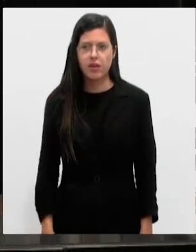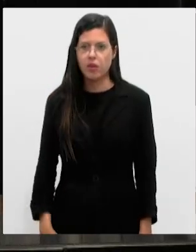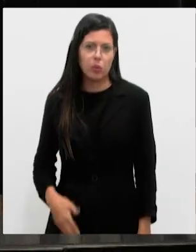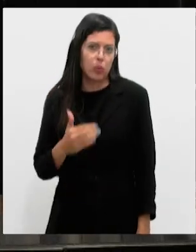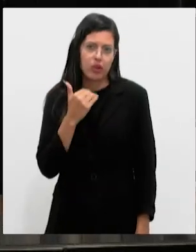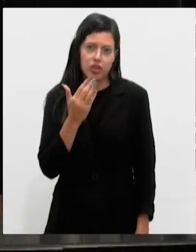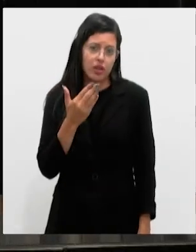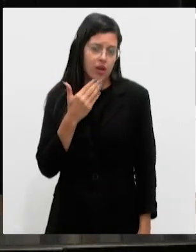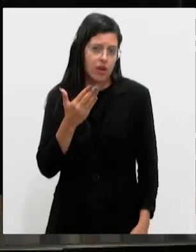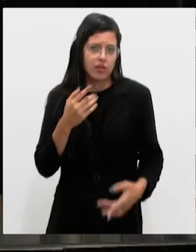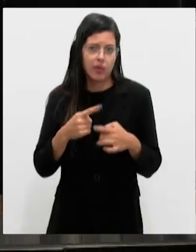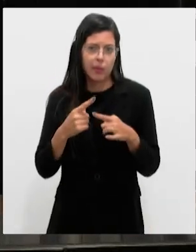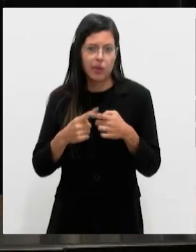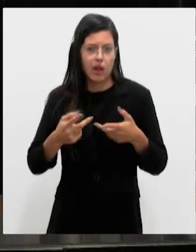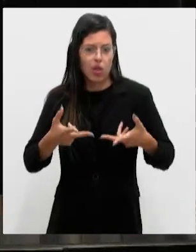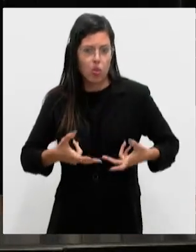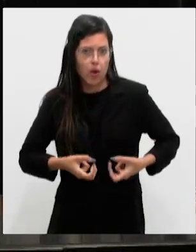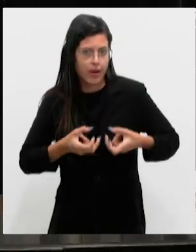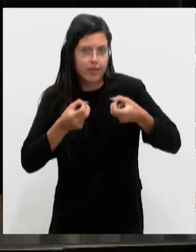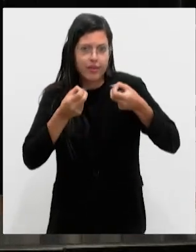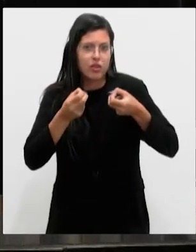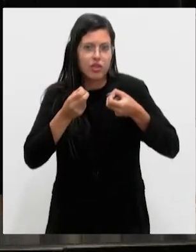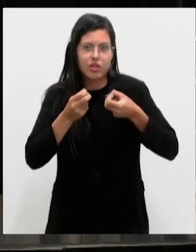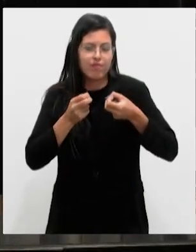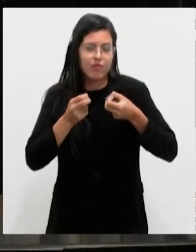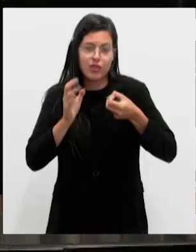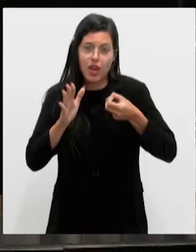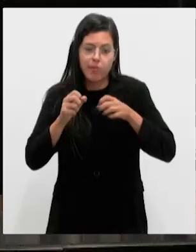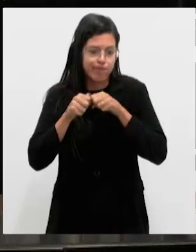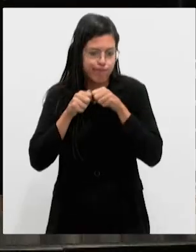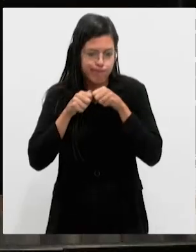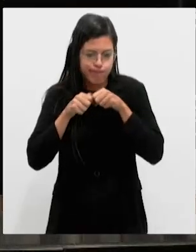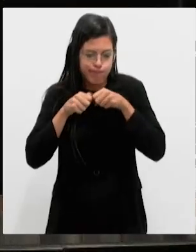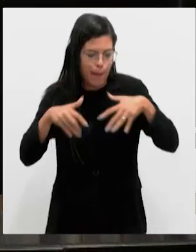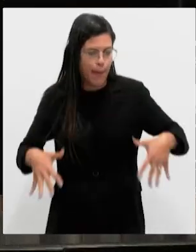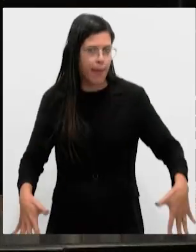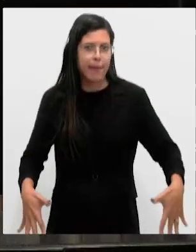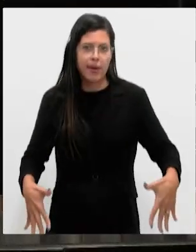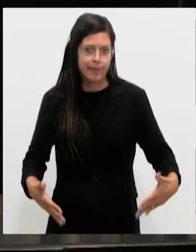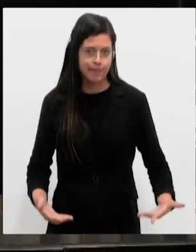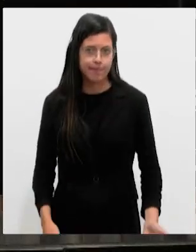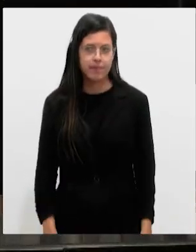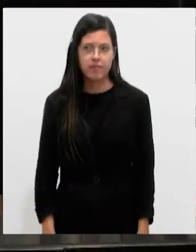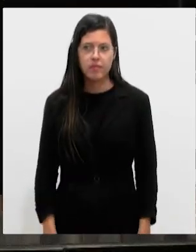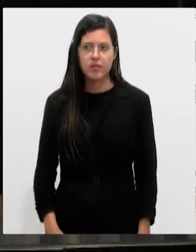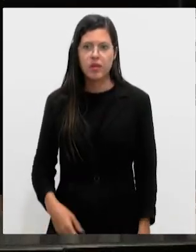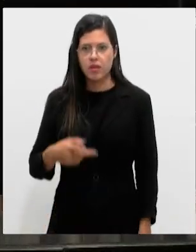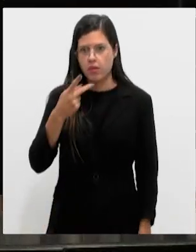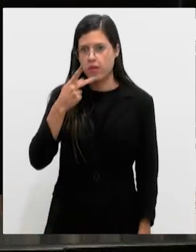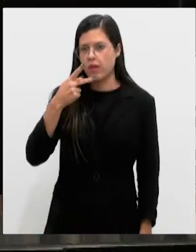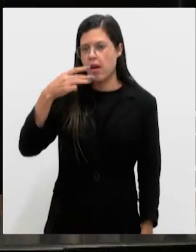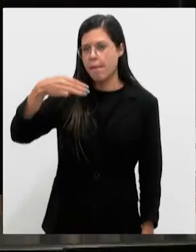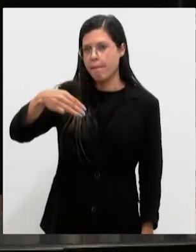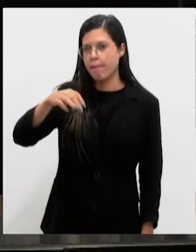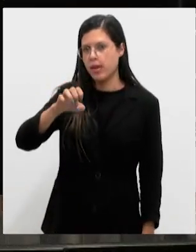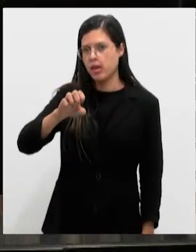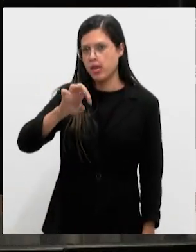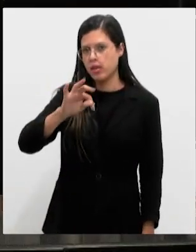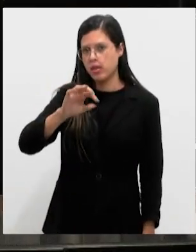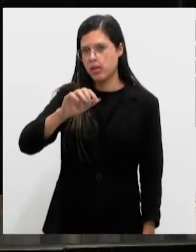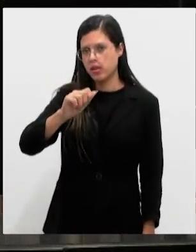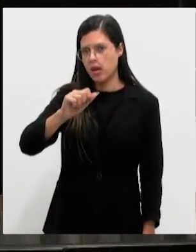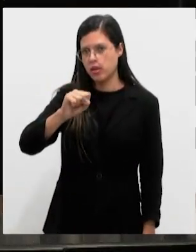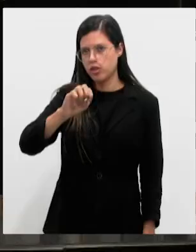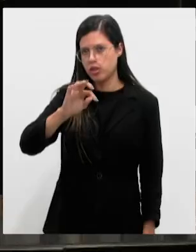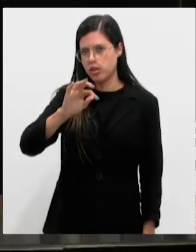mais, porque a doença já tomou conta, ela já se espalhou. Como se chama? Da metástase. Por que isso acontece?